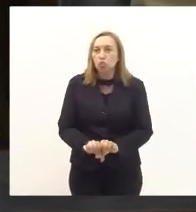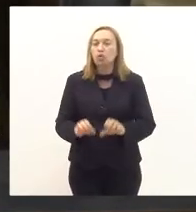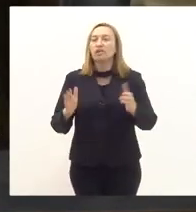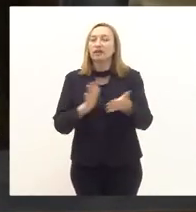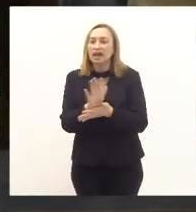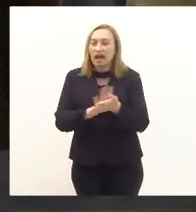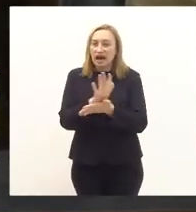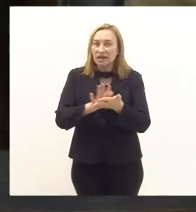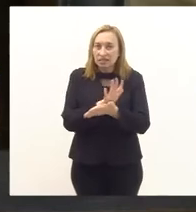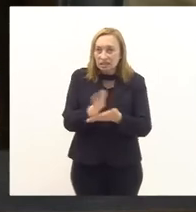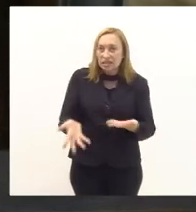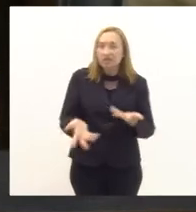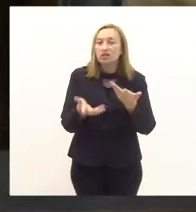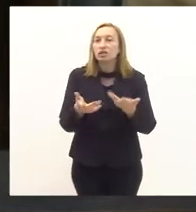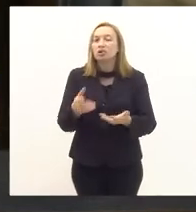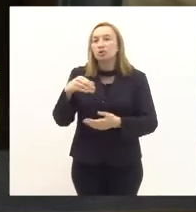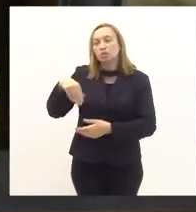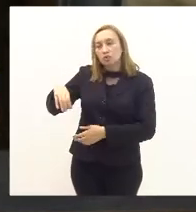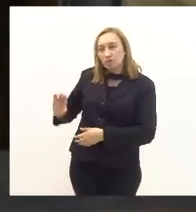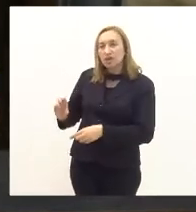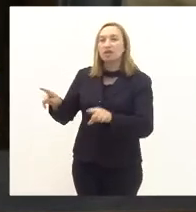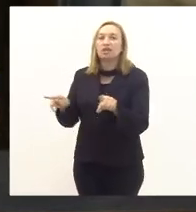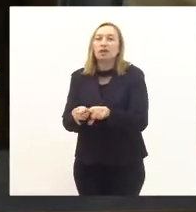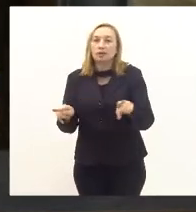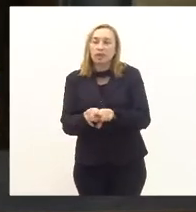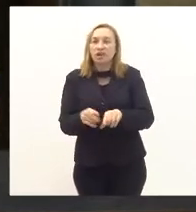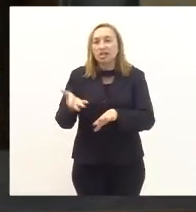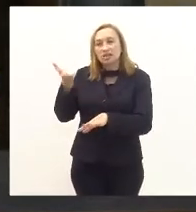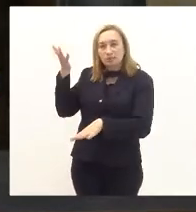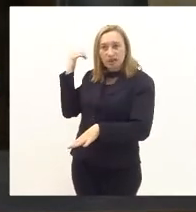sendo desmontado. Inclusive, o MINC também, nessa